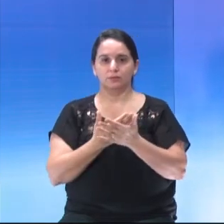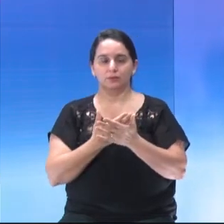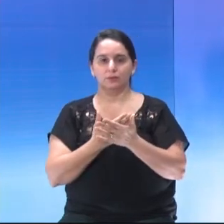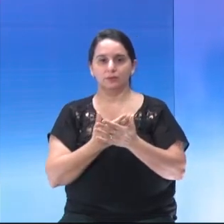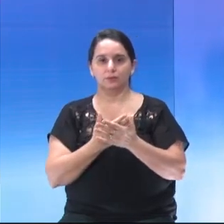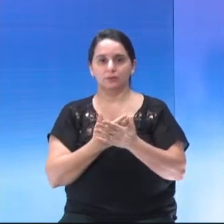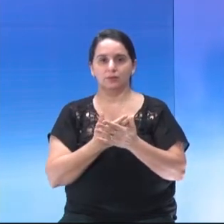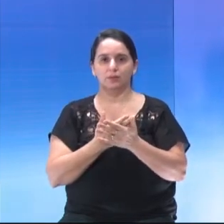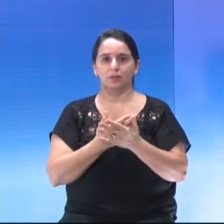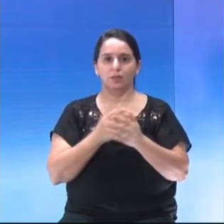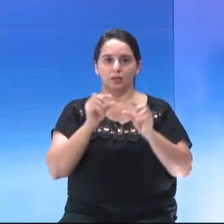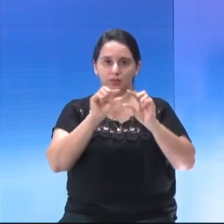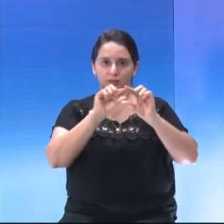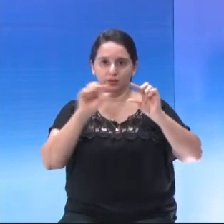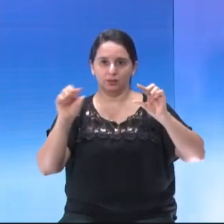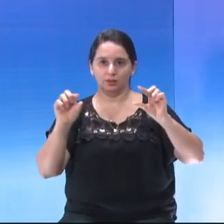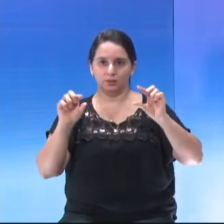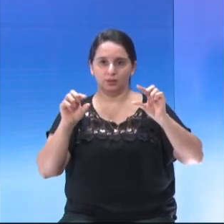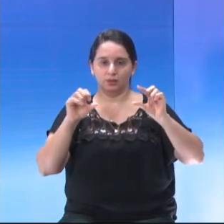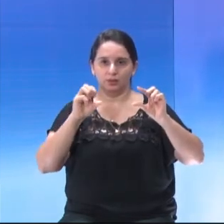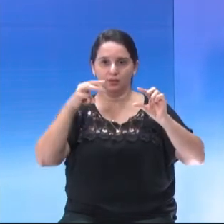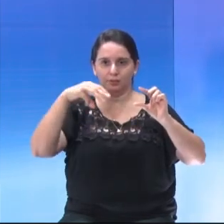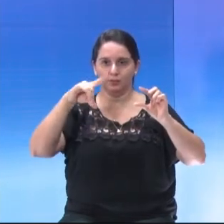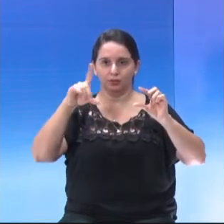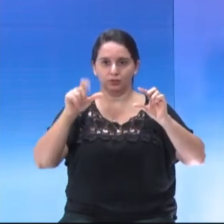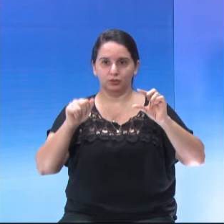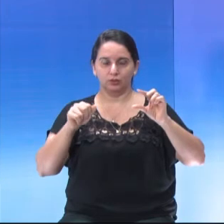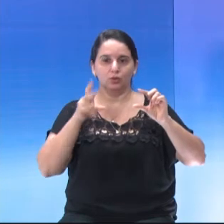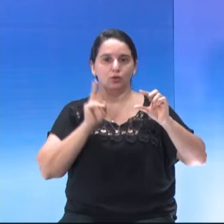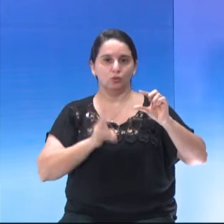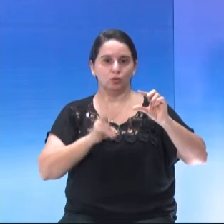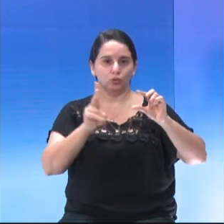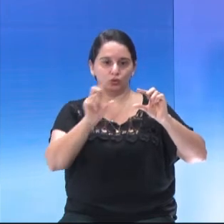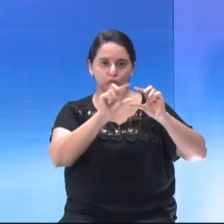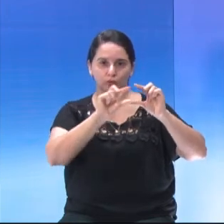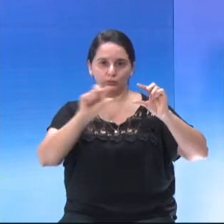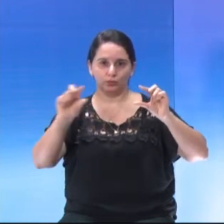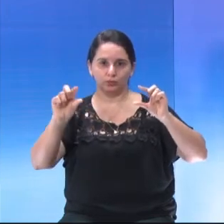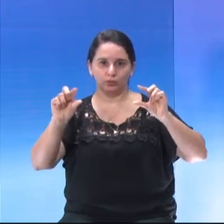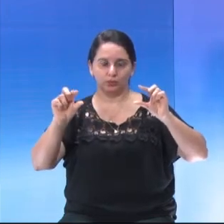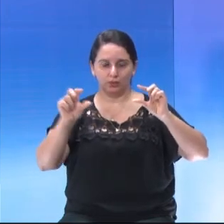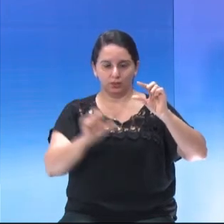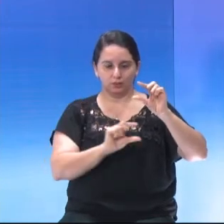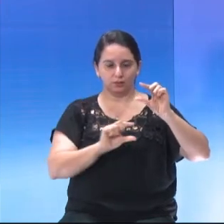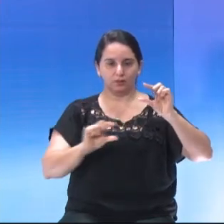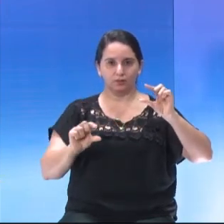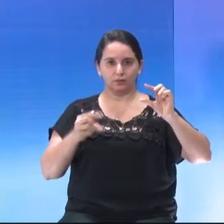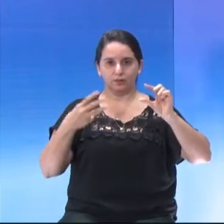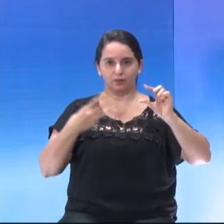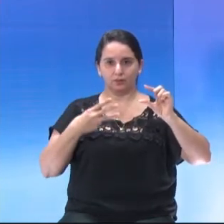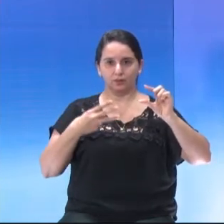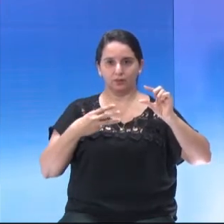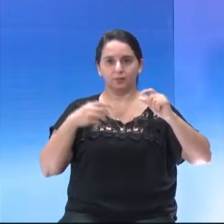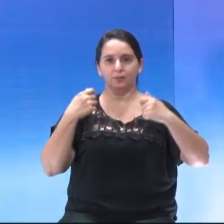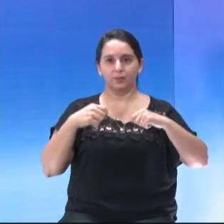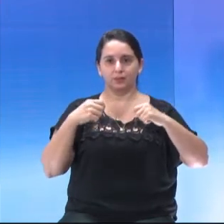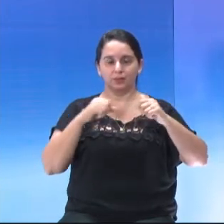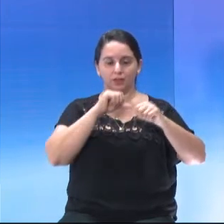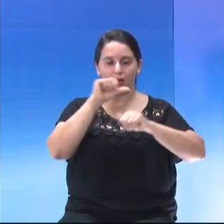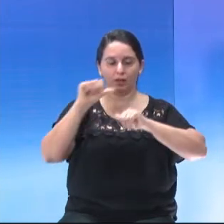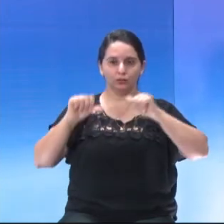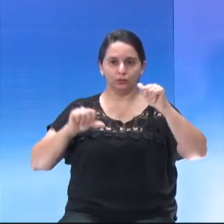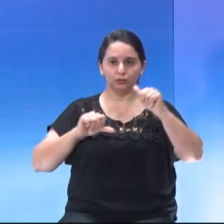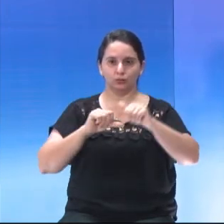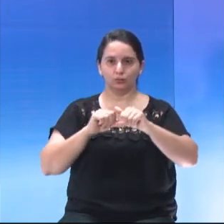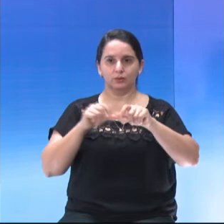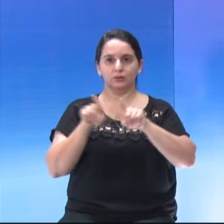já sei que na equação intermediária 1 eu vou apenas mantê-la, e na equação intermediária 2 eu devo